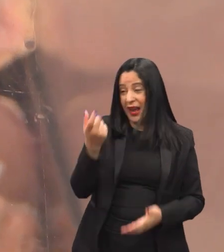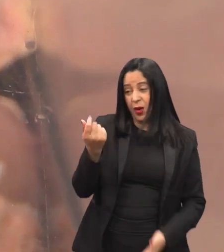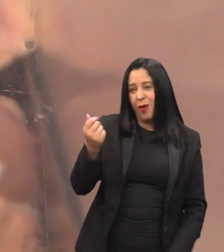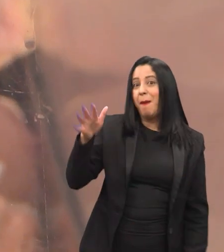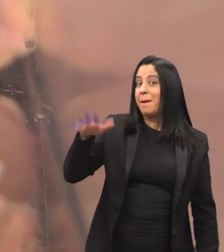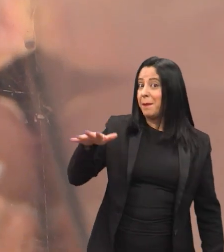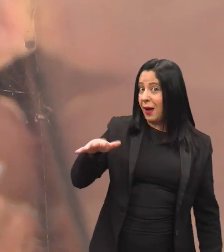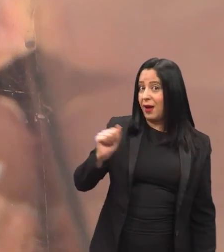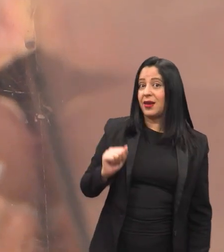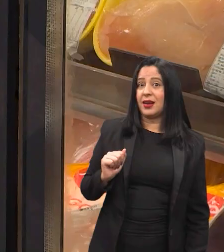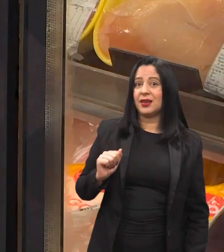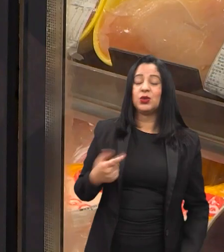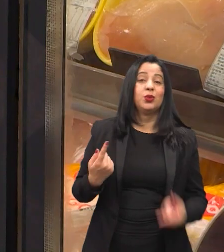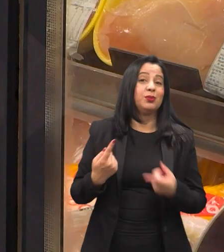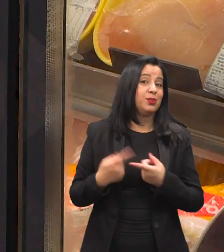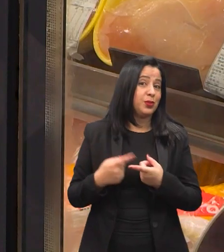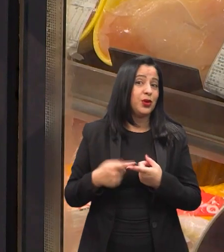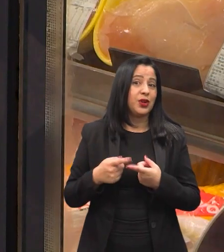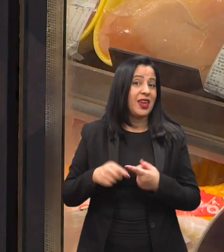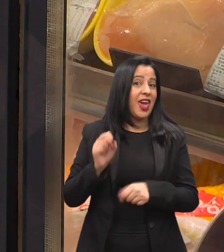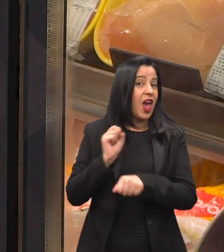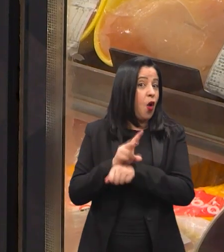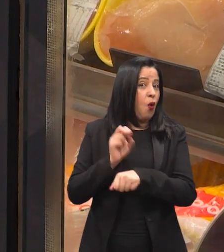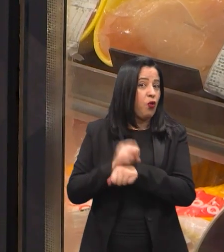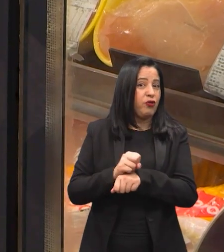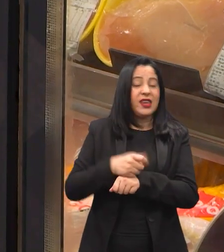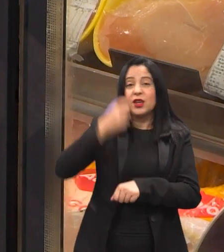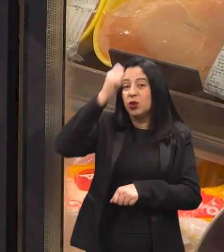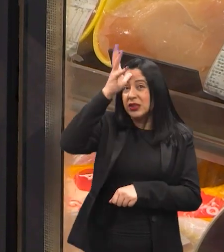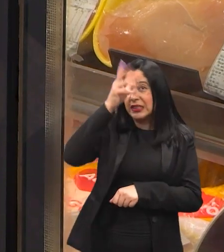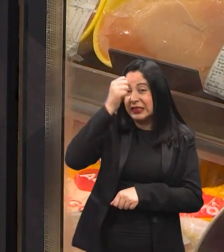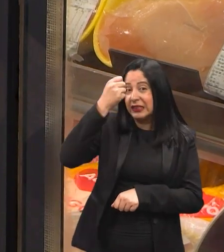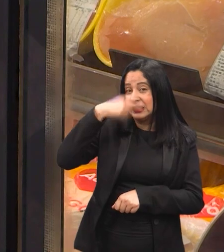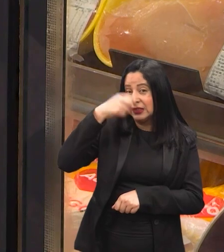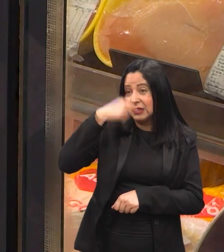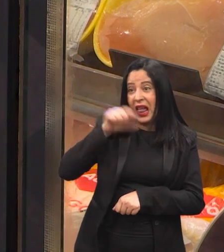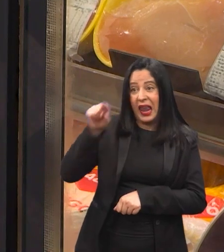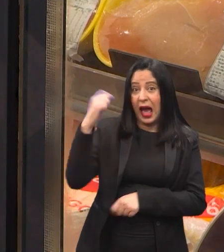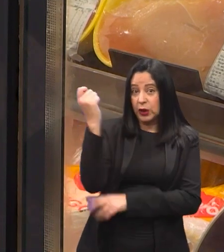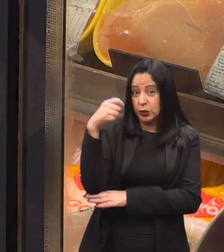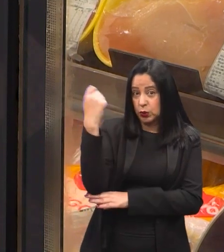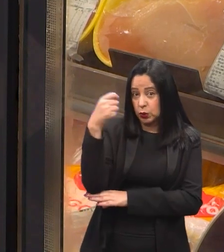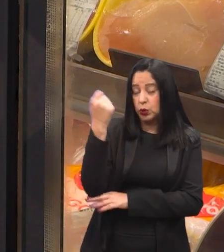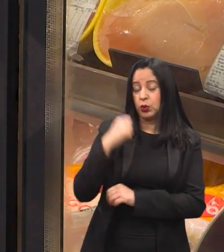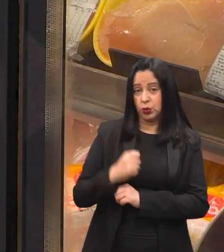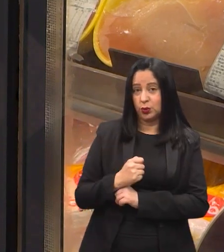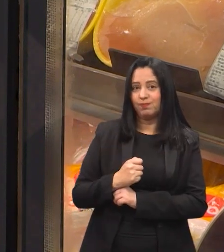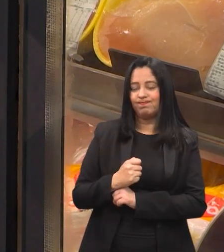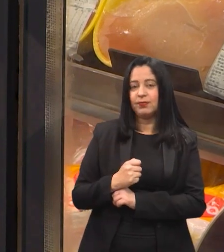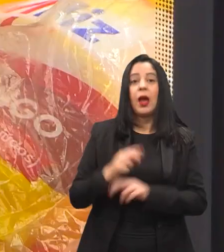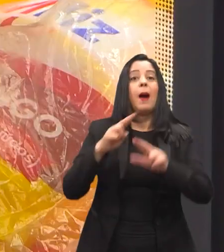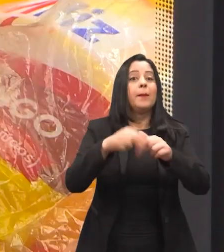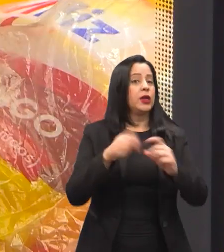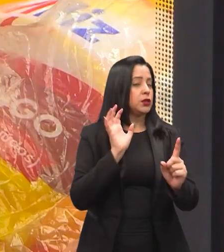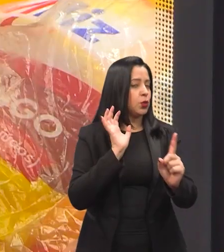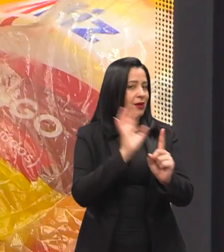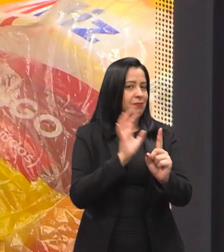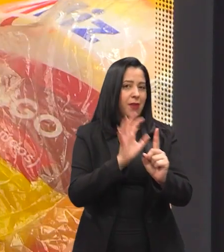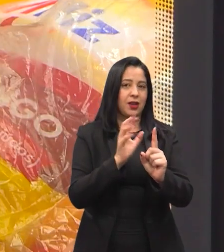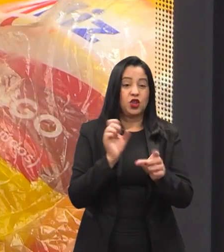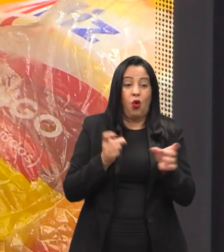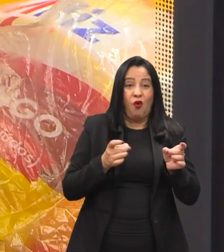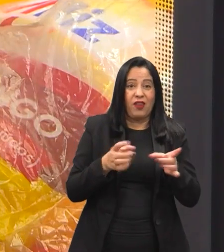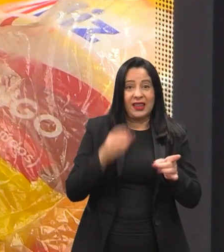frango deve cair. O motivo? A confirmação do vírus da gripe aviária em uma granja no Rio Grande do Sul.